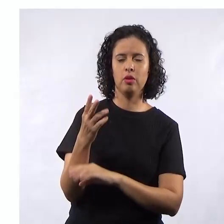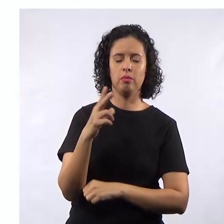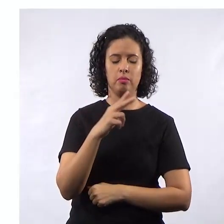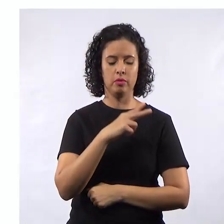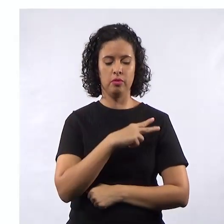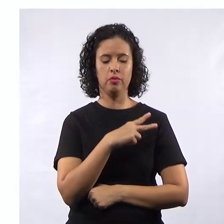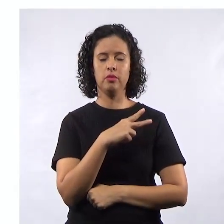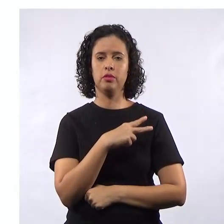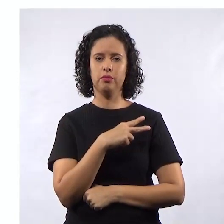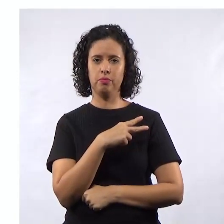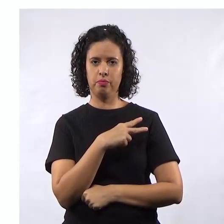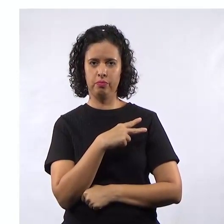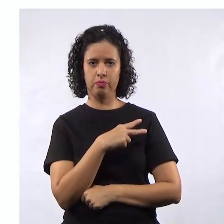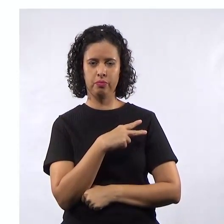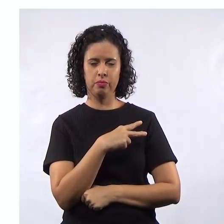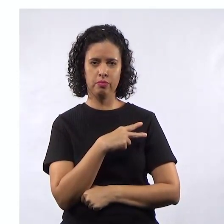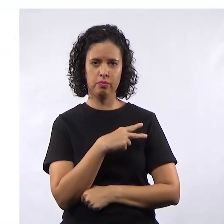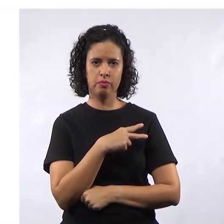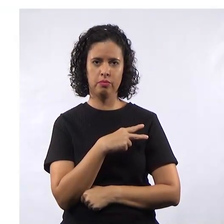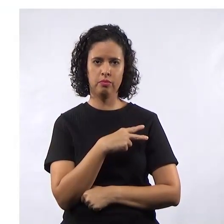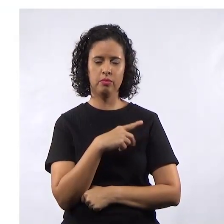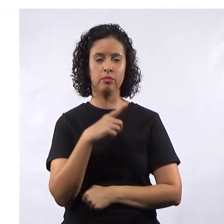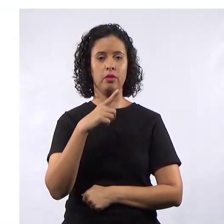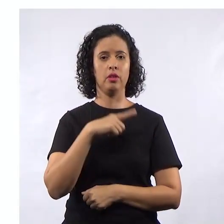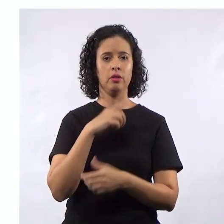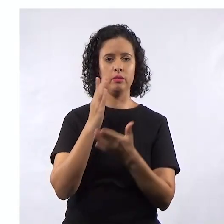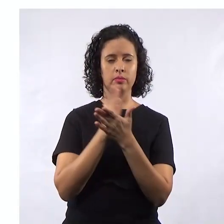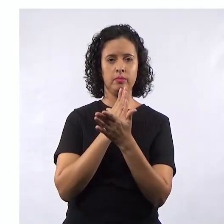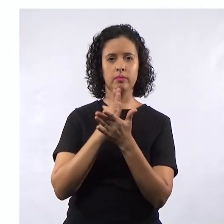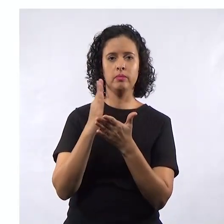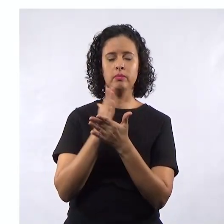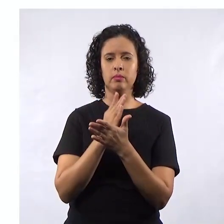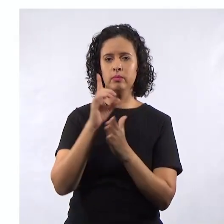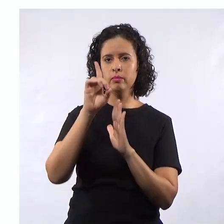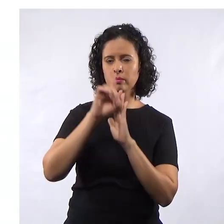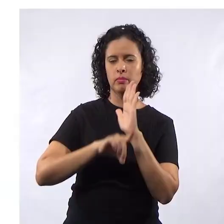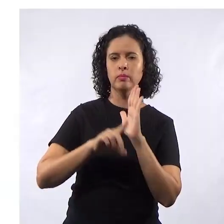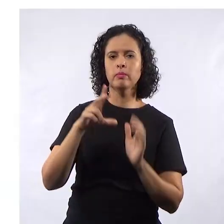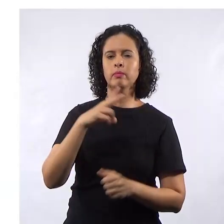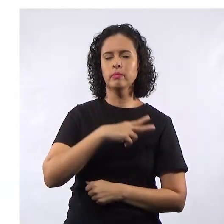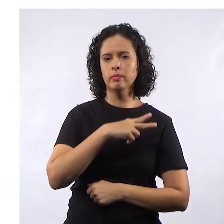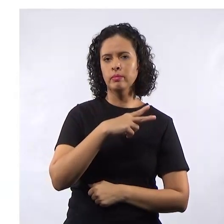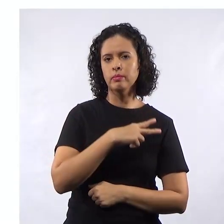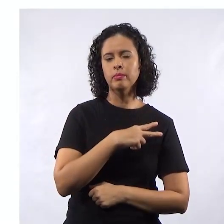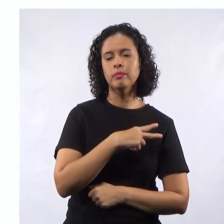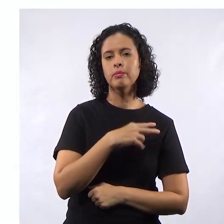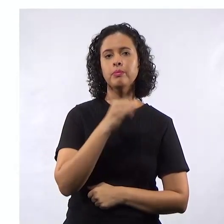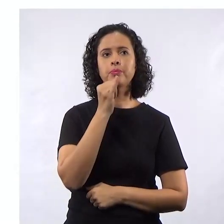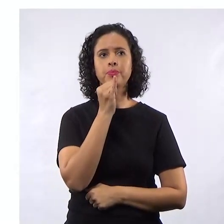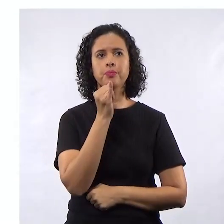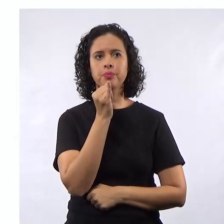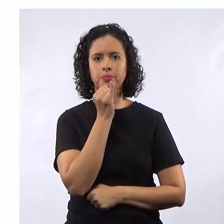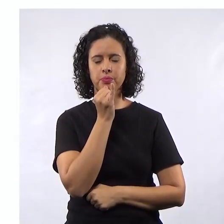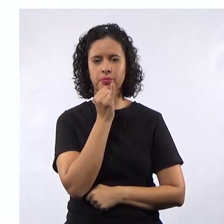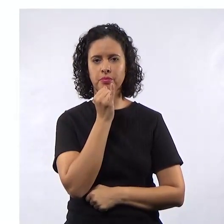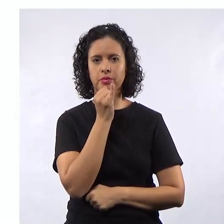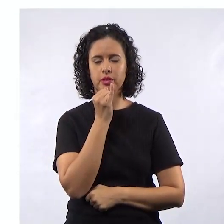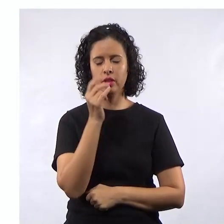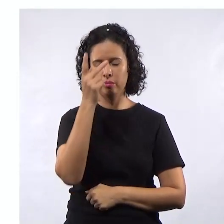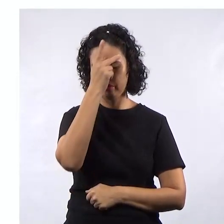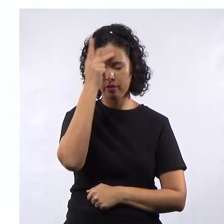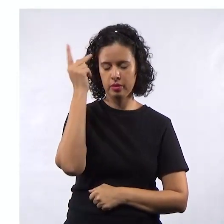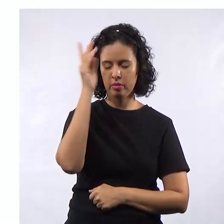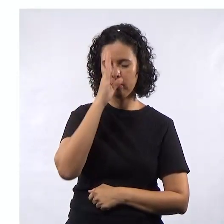o privado, porque tem situações de direito internacional privado, quando a gente fala assim, por exemplo,